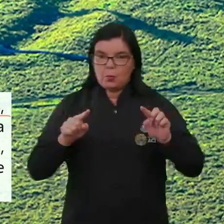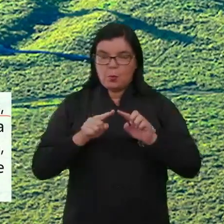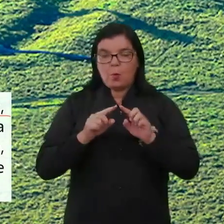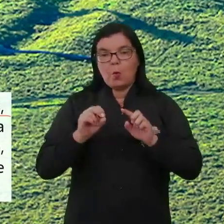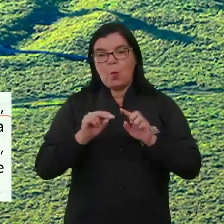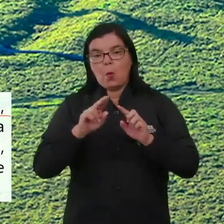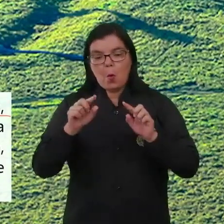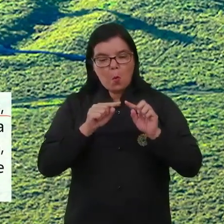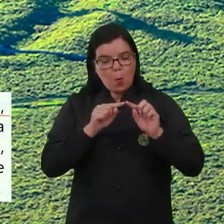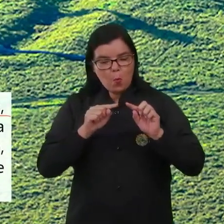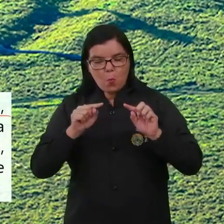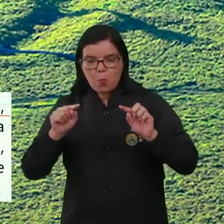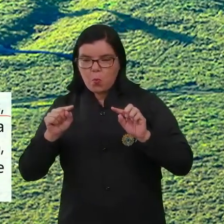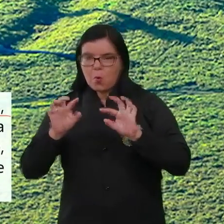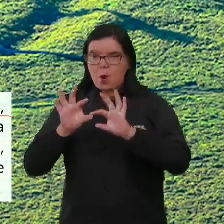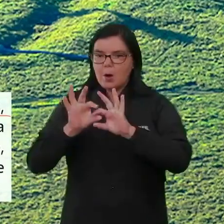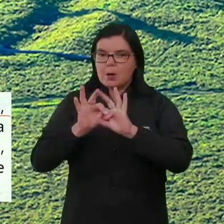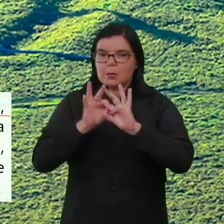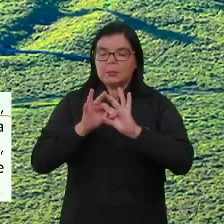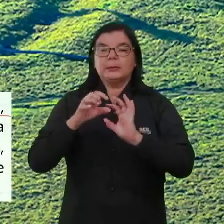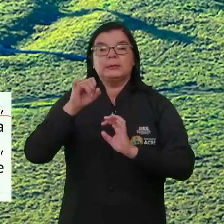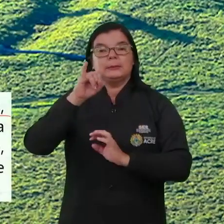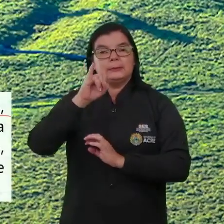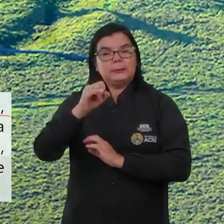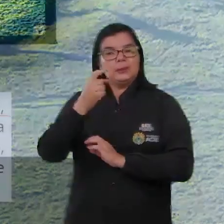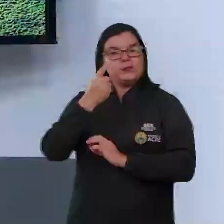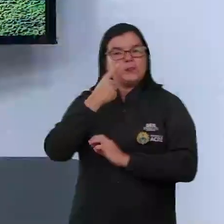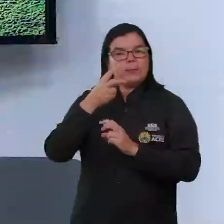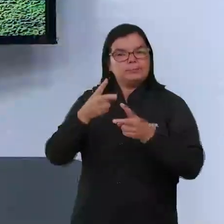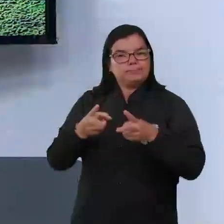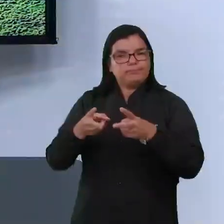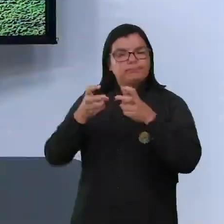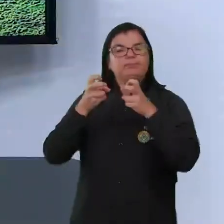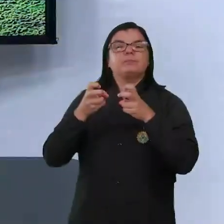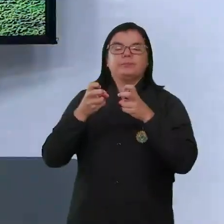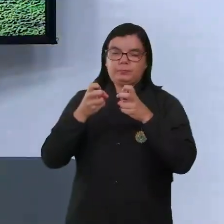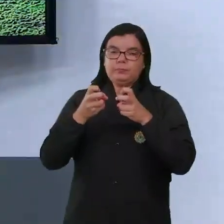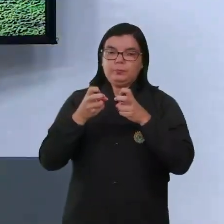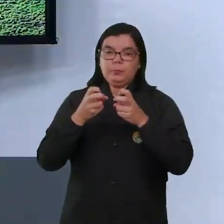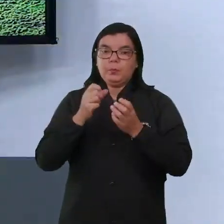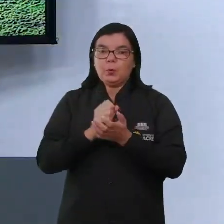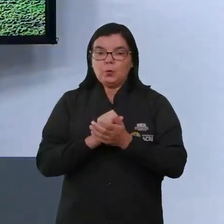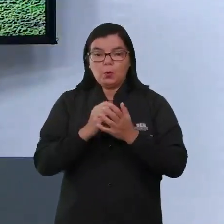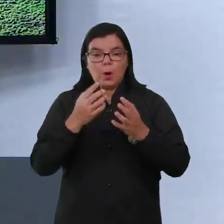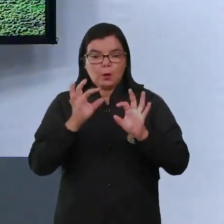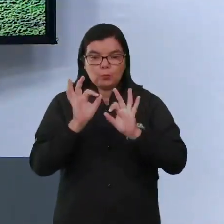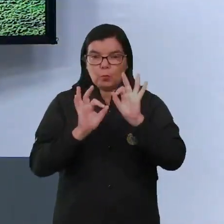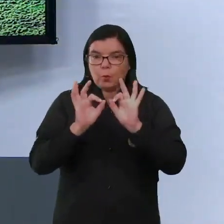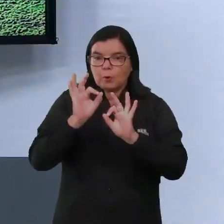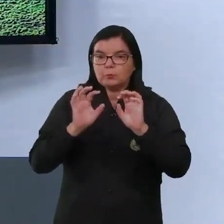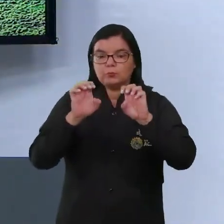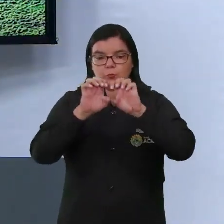linhas interligadas. Ou seja, se a gente for observar aí o formato dos geoglifos, eles